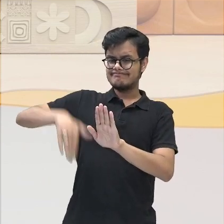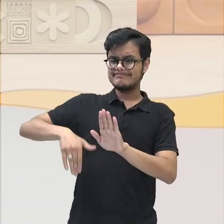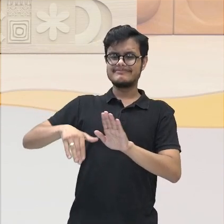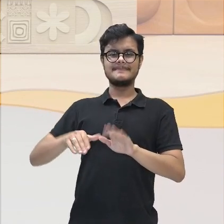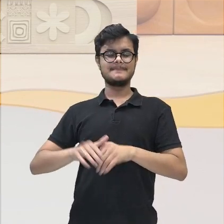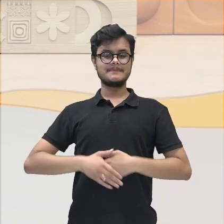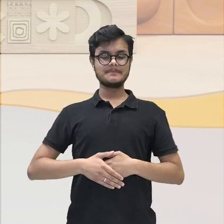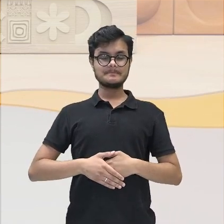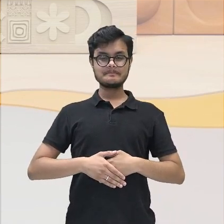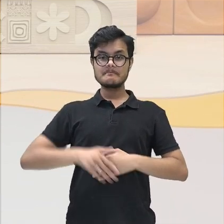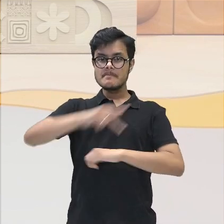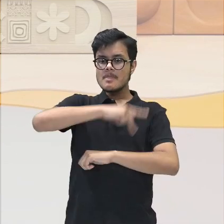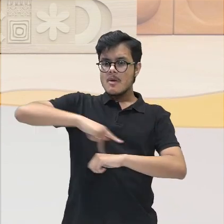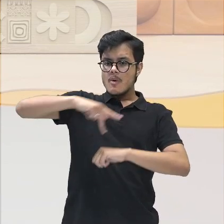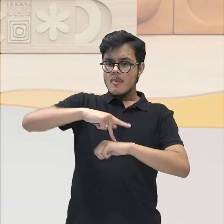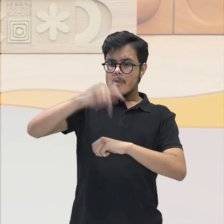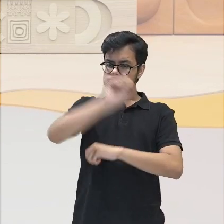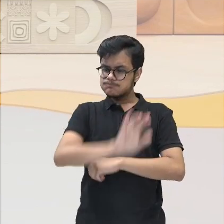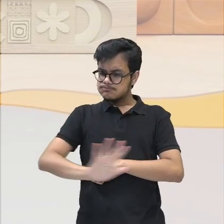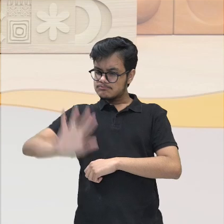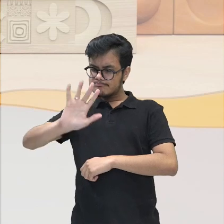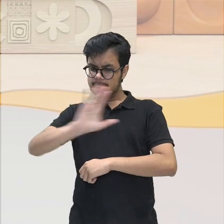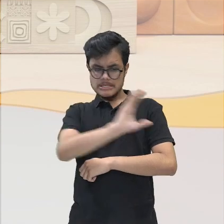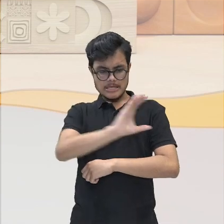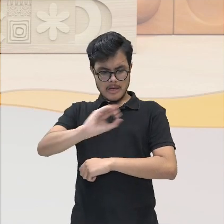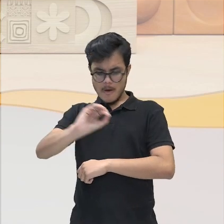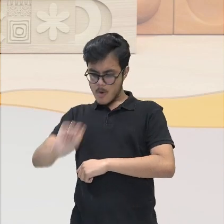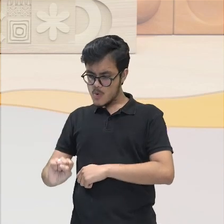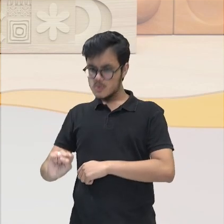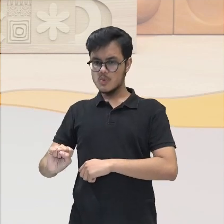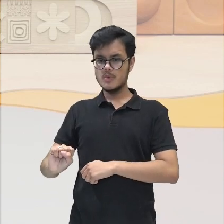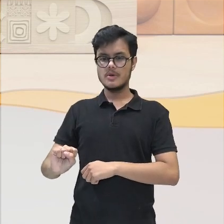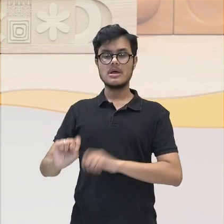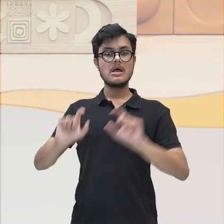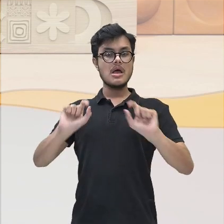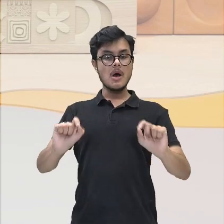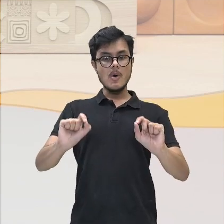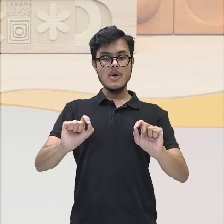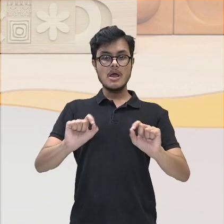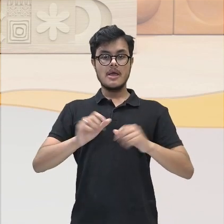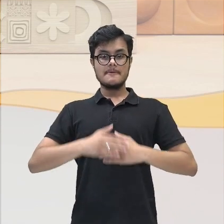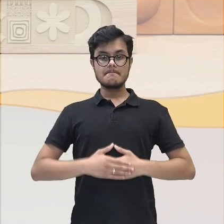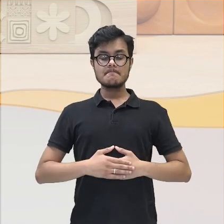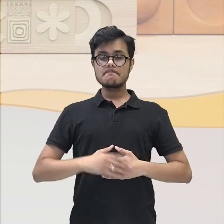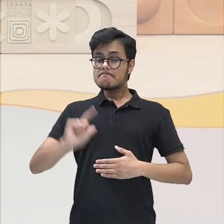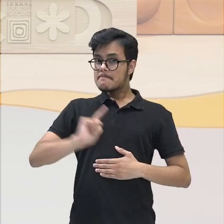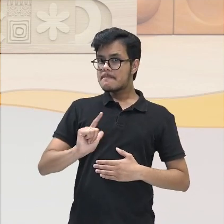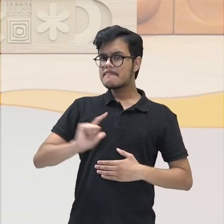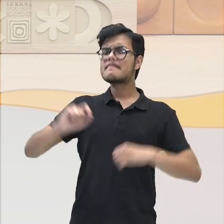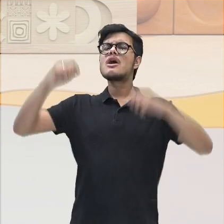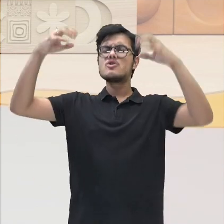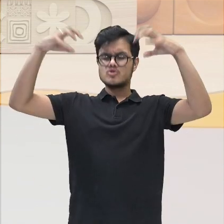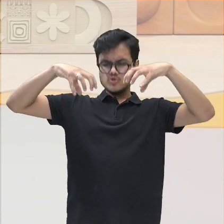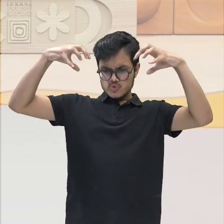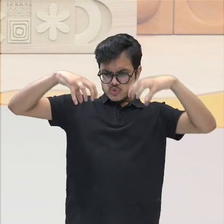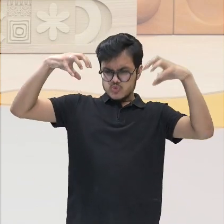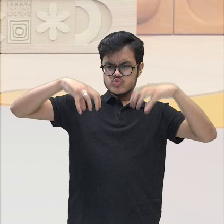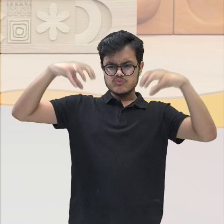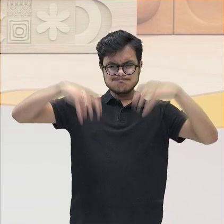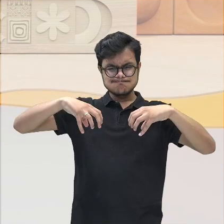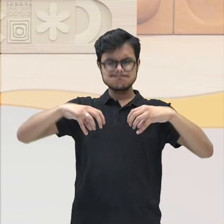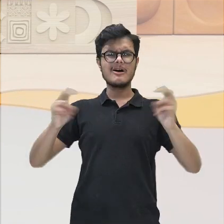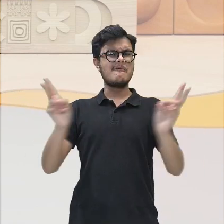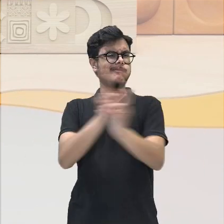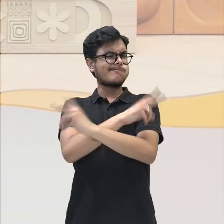em boa parte do país, que compreende o sul do centro-oeste, as regiões sul e sudeste, a previsão é de chuvas acima da média com